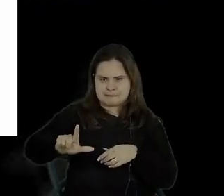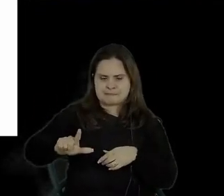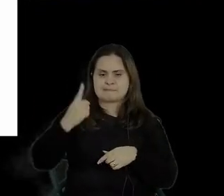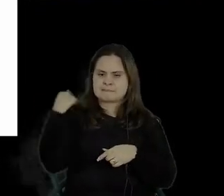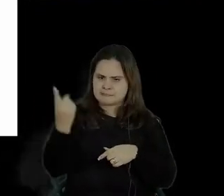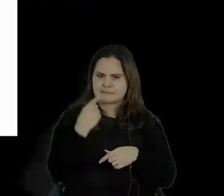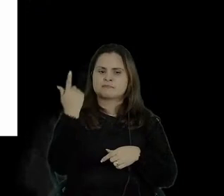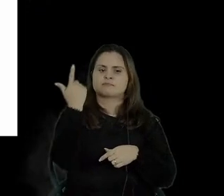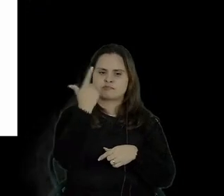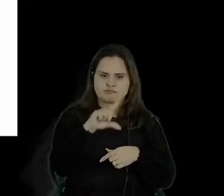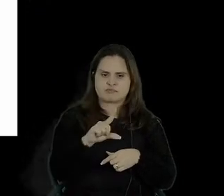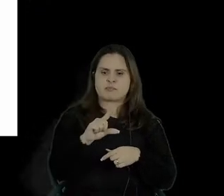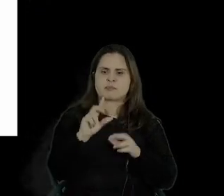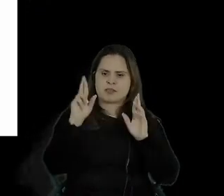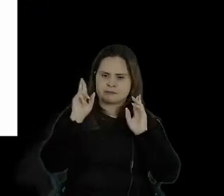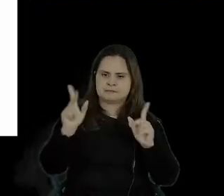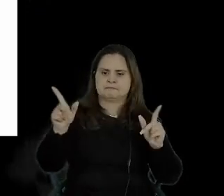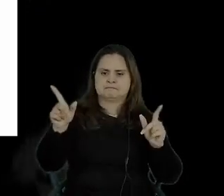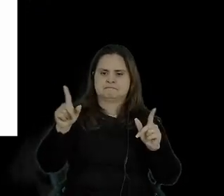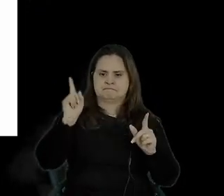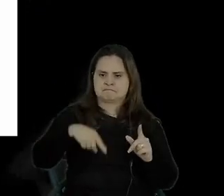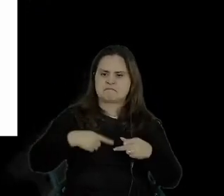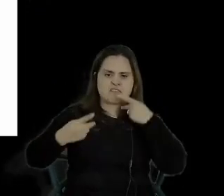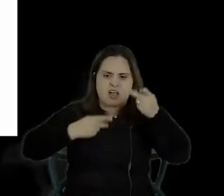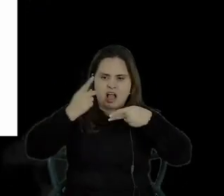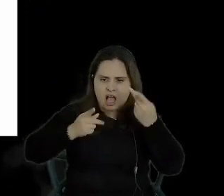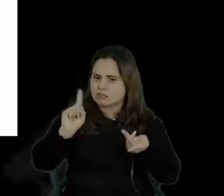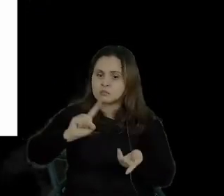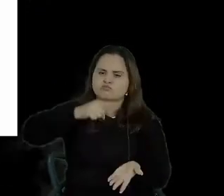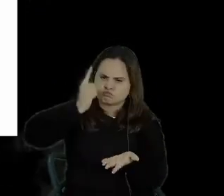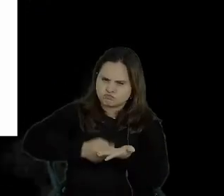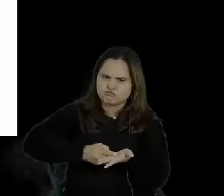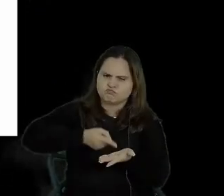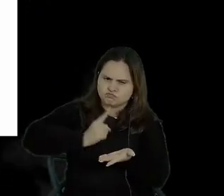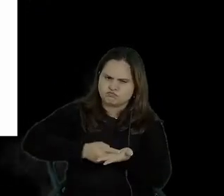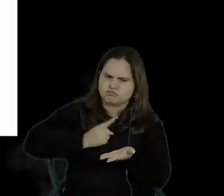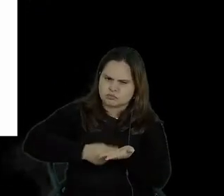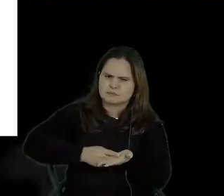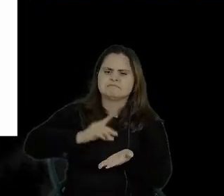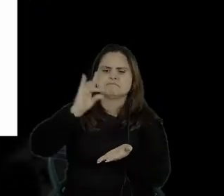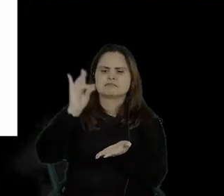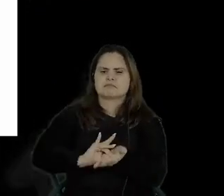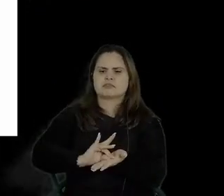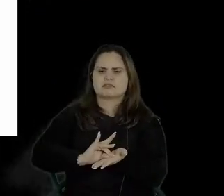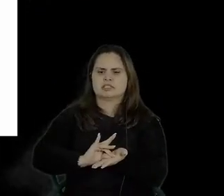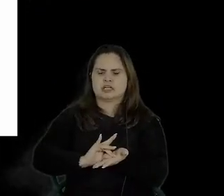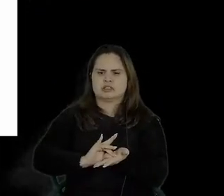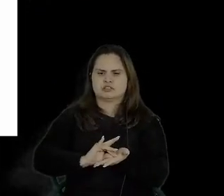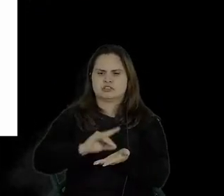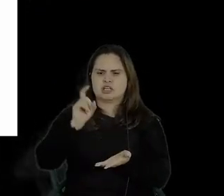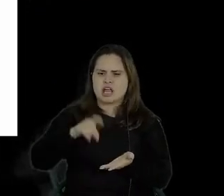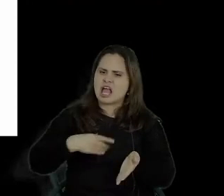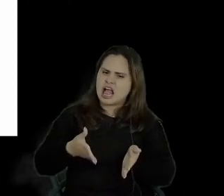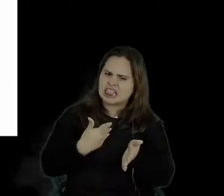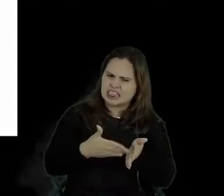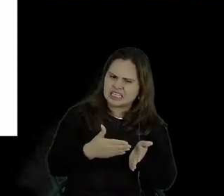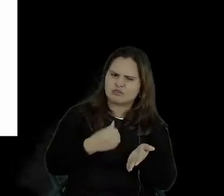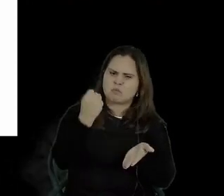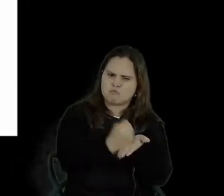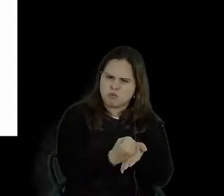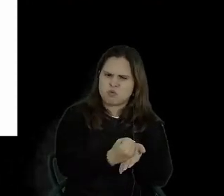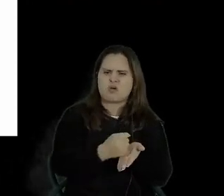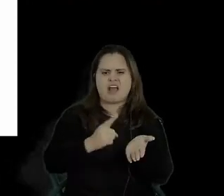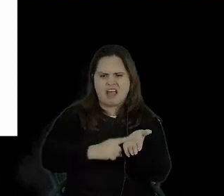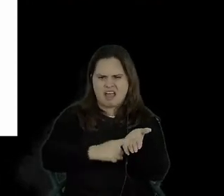diferença. E não é fala, é compromisso, é realidade. São artigos publicados, são livros publicados, são patentes